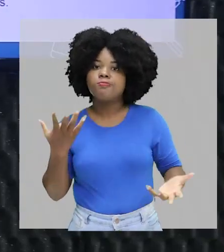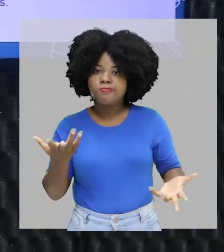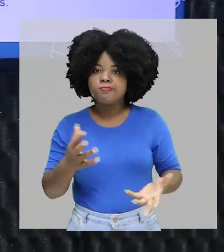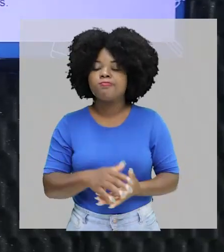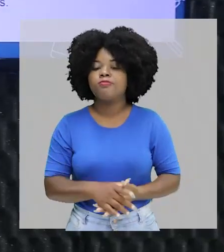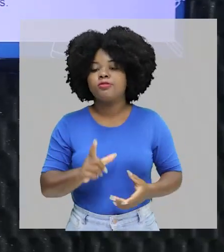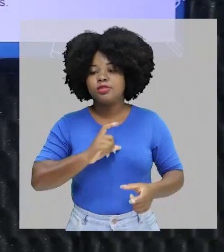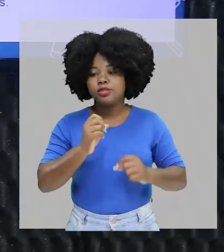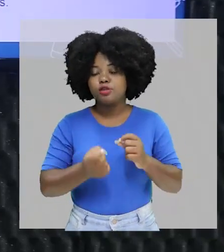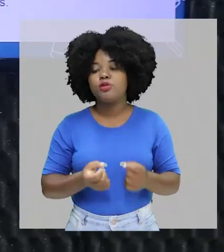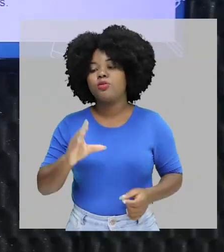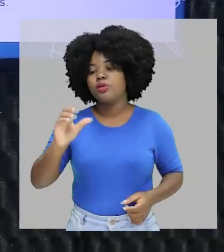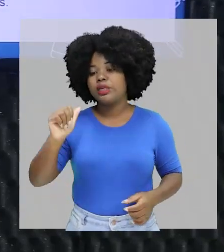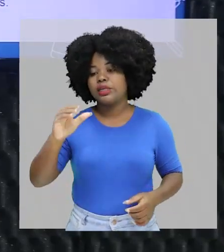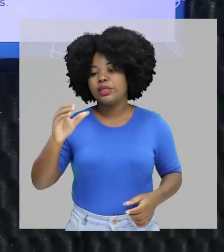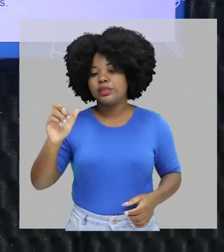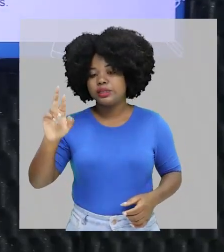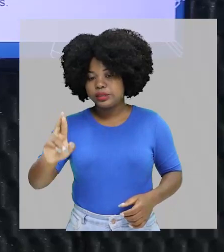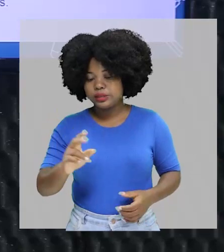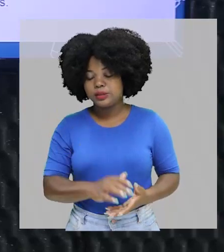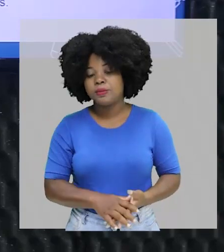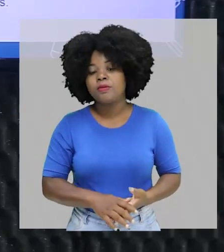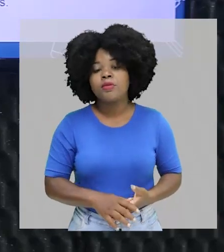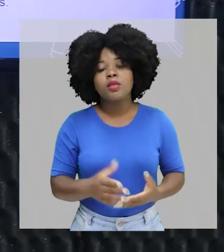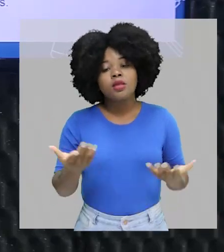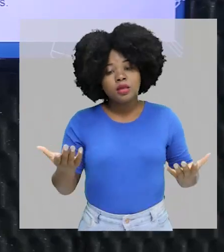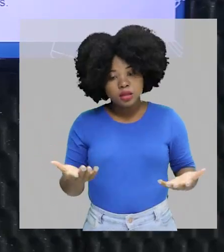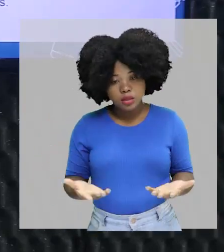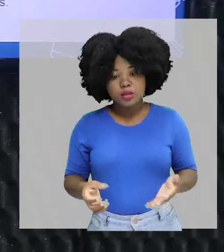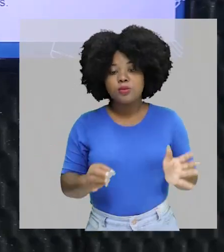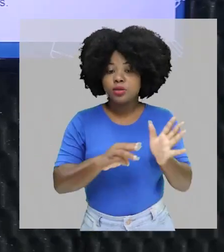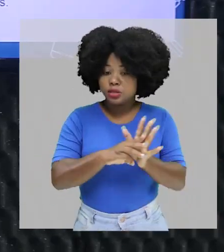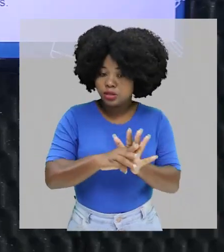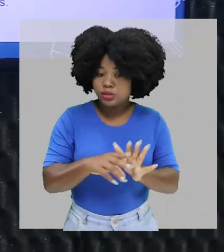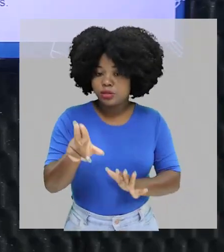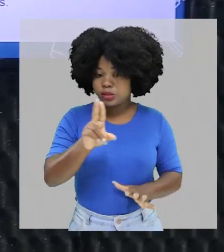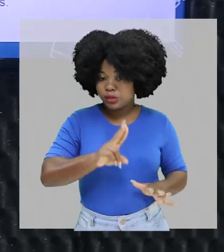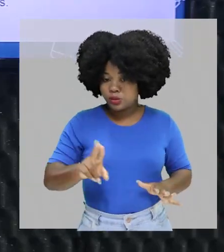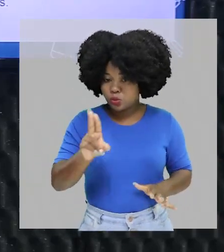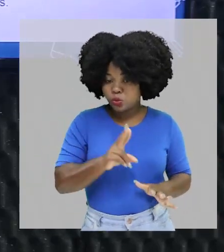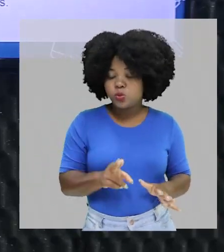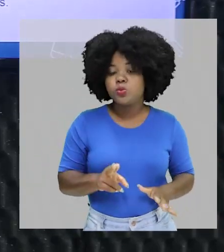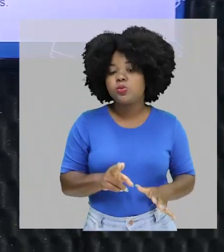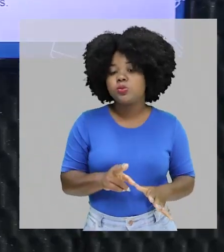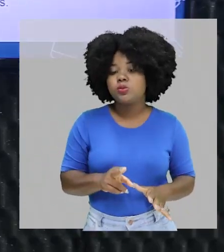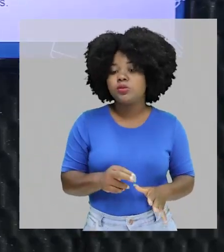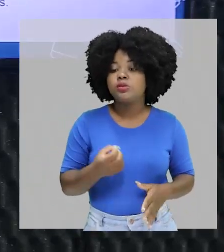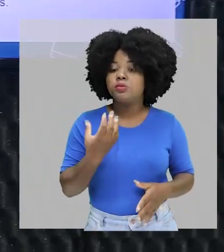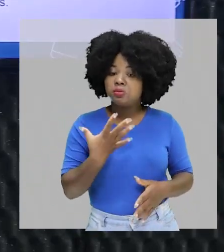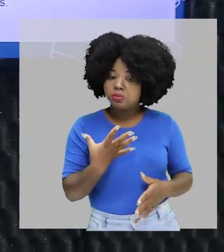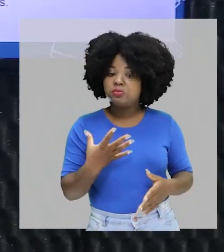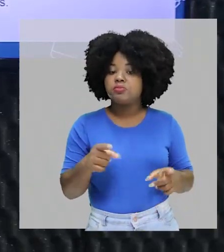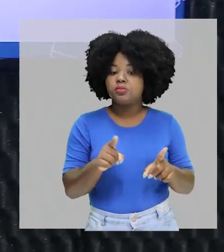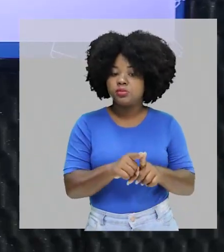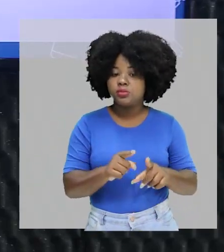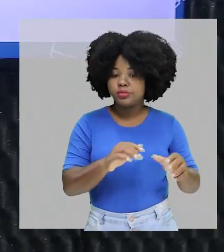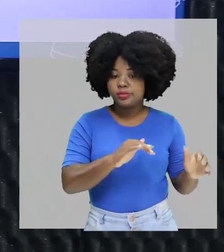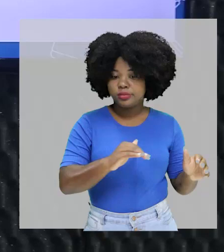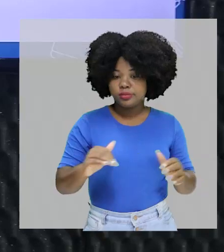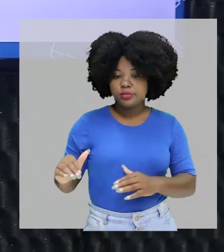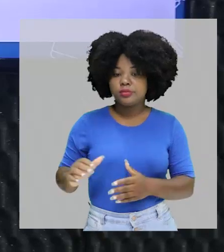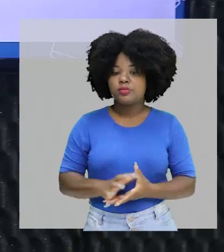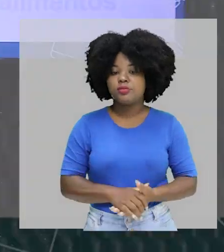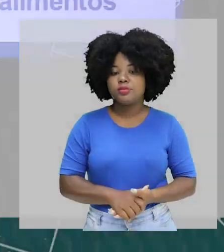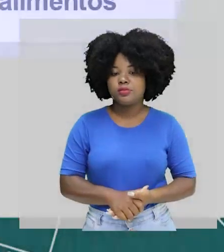gerados pelo câncer. Então, os benefícios desse uso, né, dessa técnica, são muito grandes,